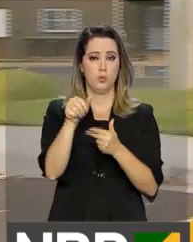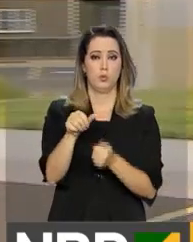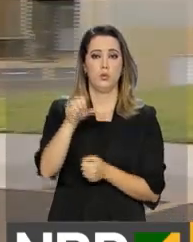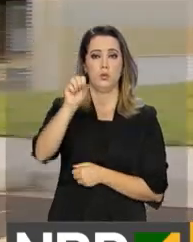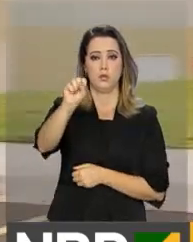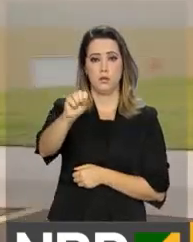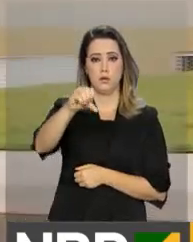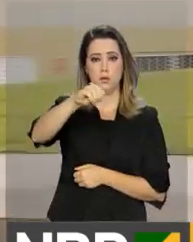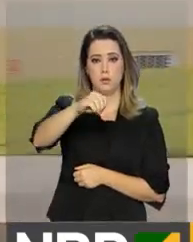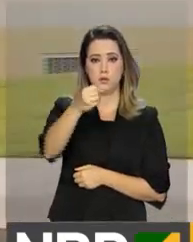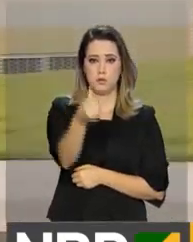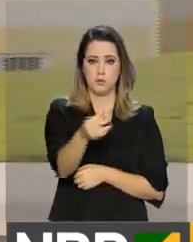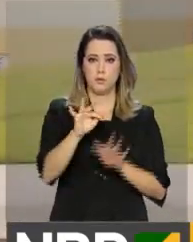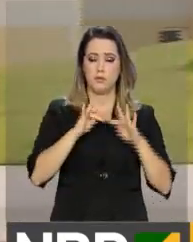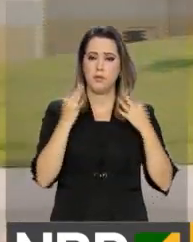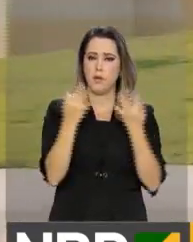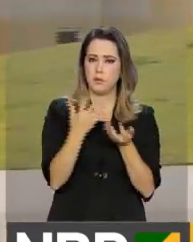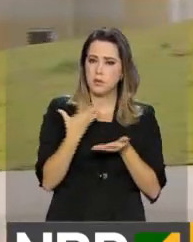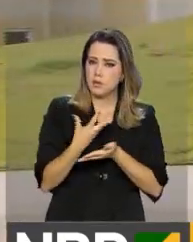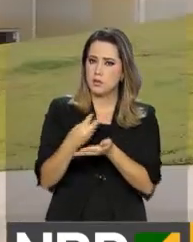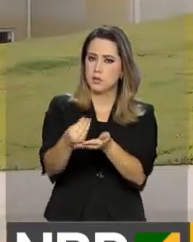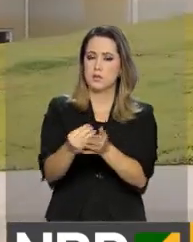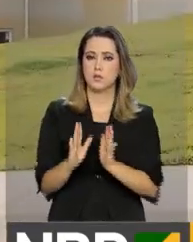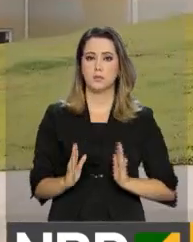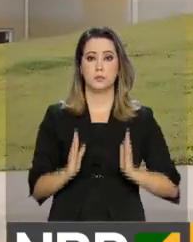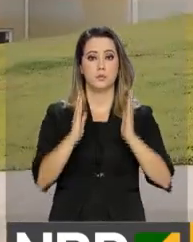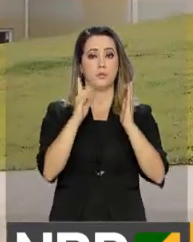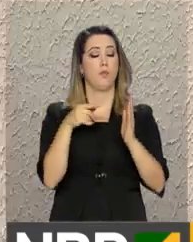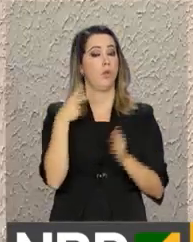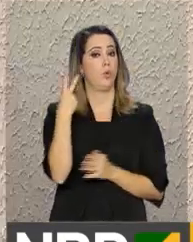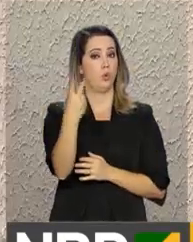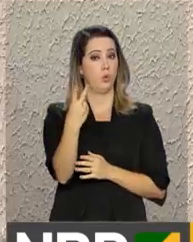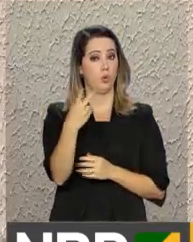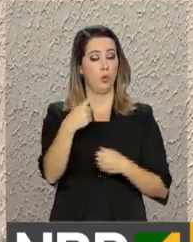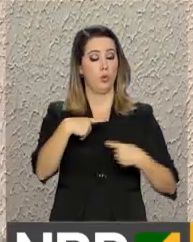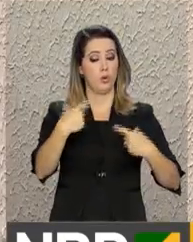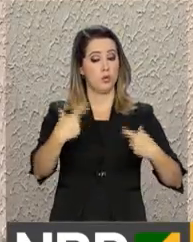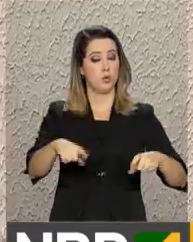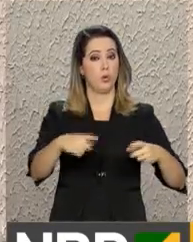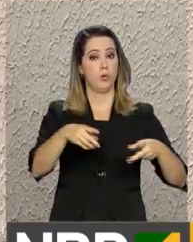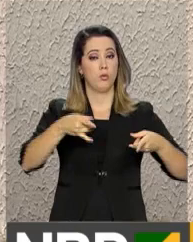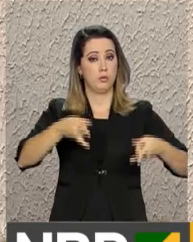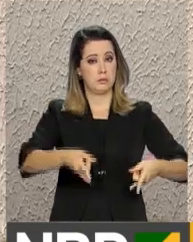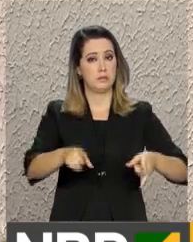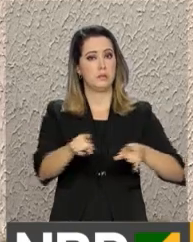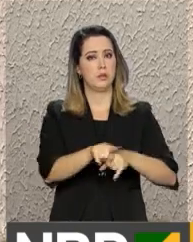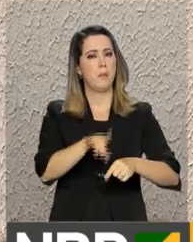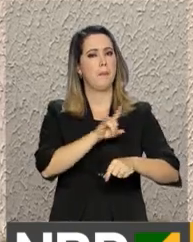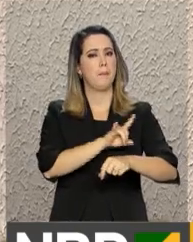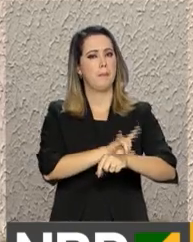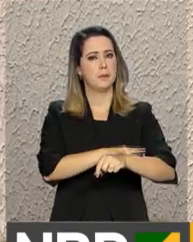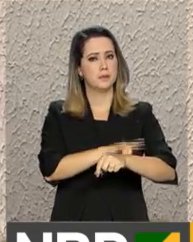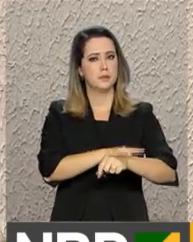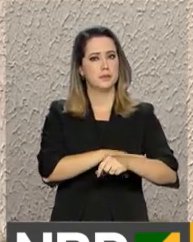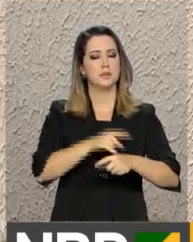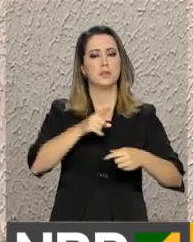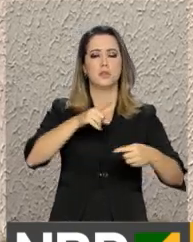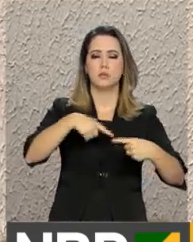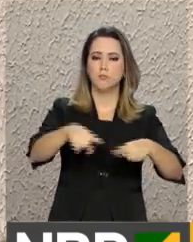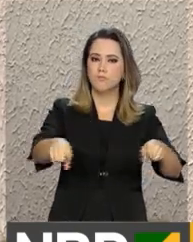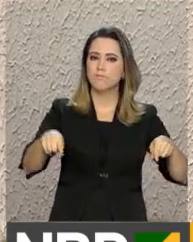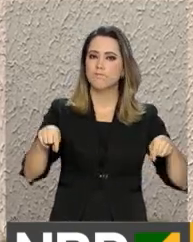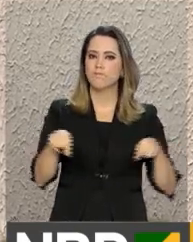896 famílias foram beneficiadas com os apartamentos, que têm dois quartos, banheiro, sala, cozinha e área de